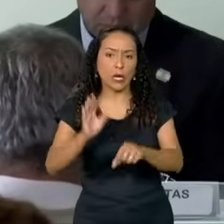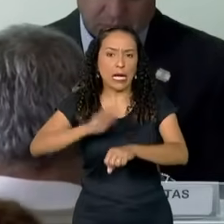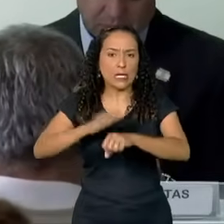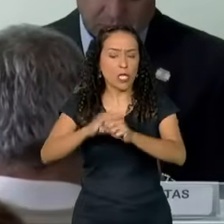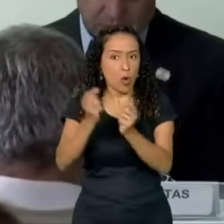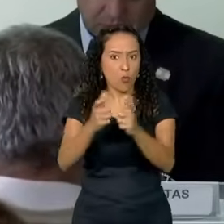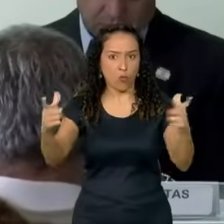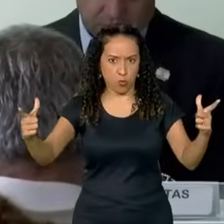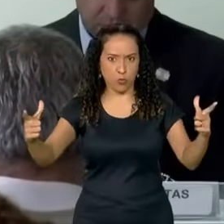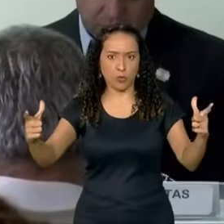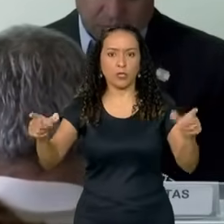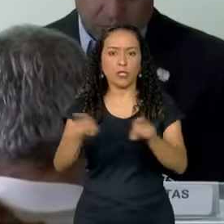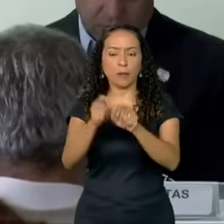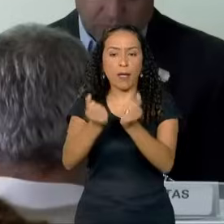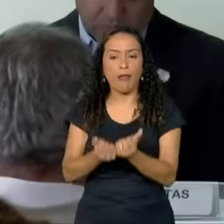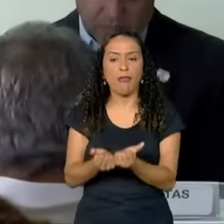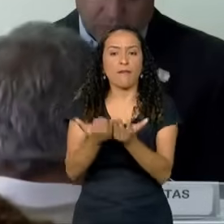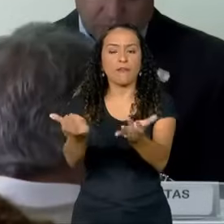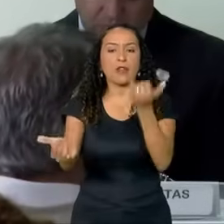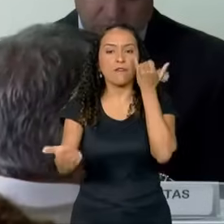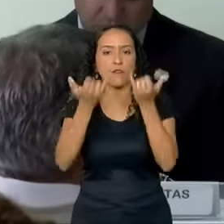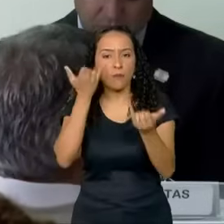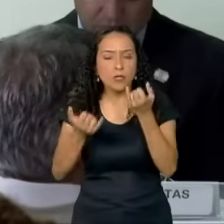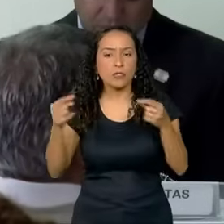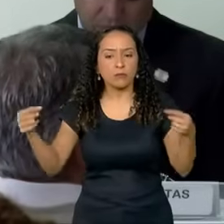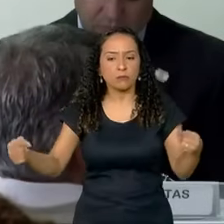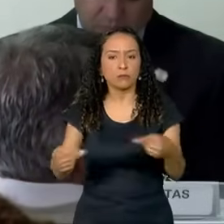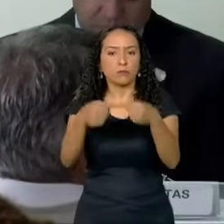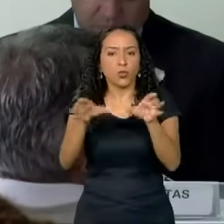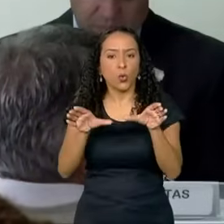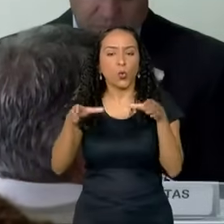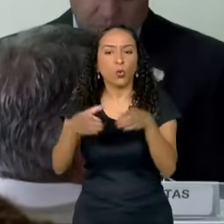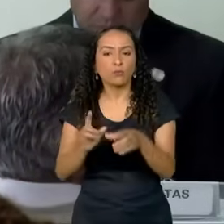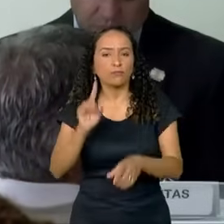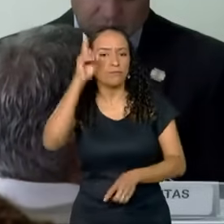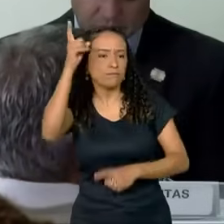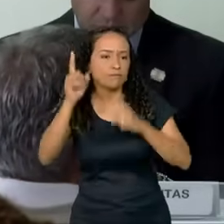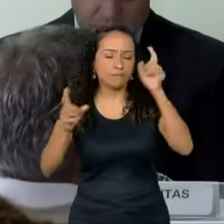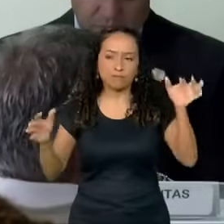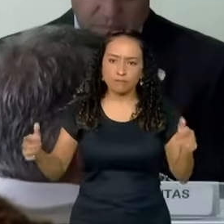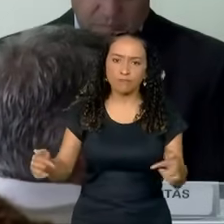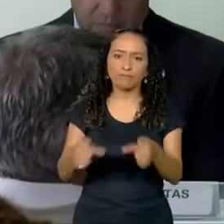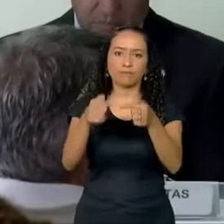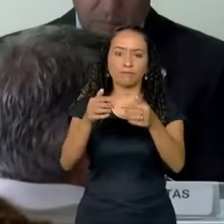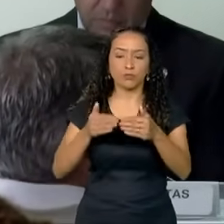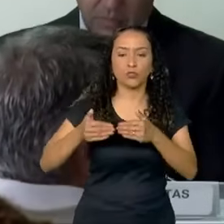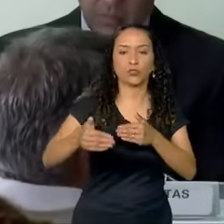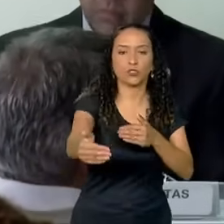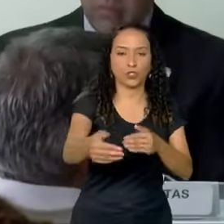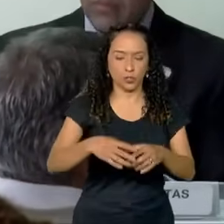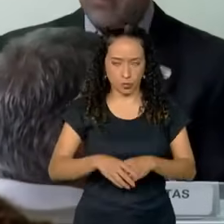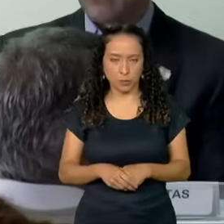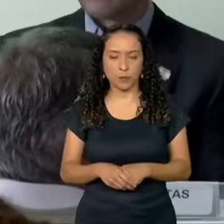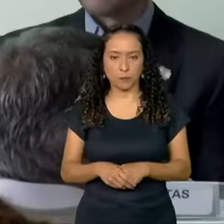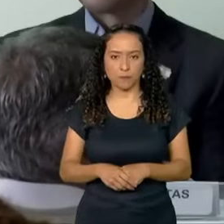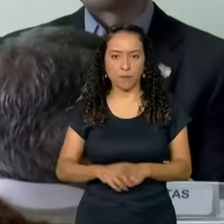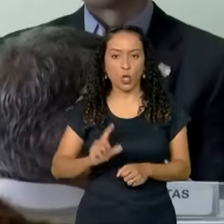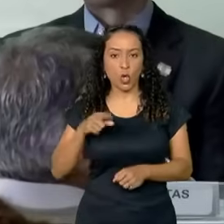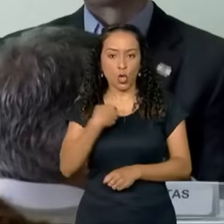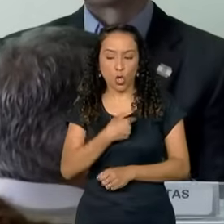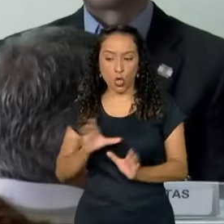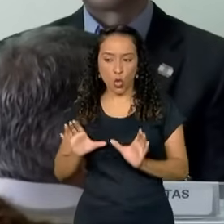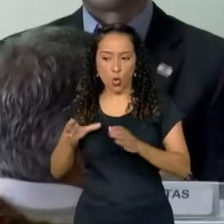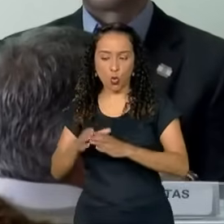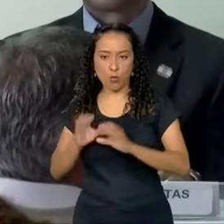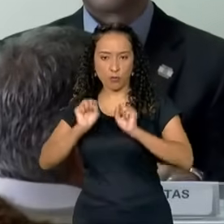ação, levando a informação e combinando um conjunto de iniciativas comuns para os próximos dias. As nossas equipes da